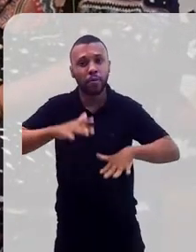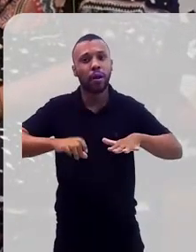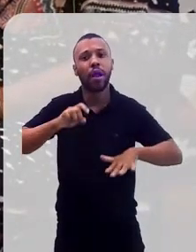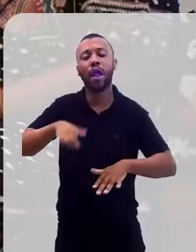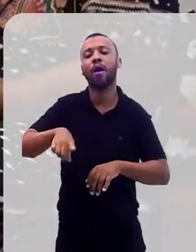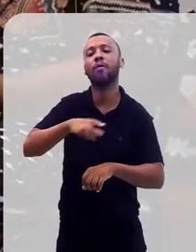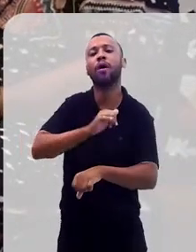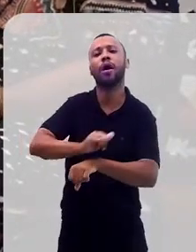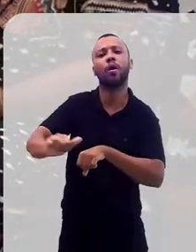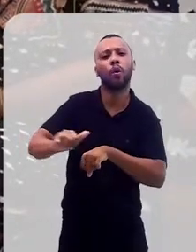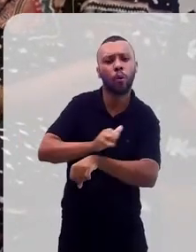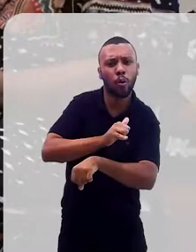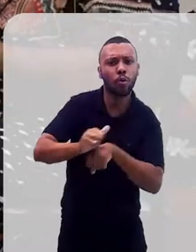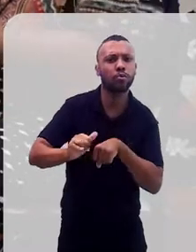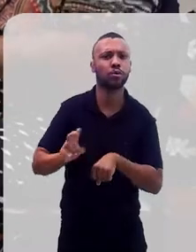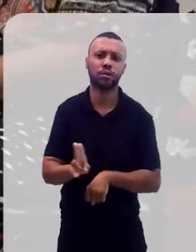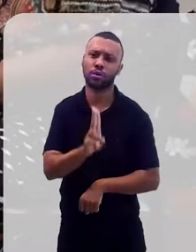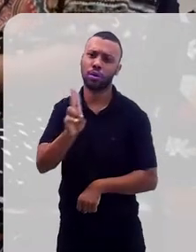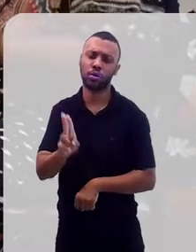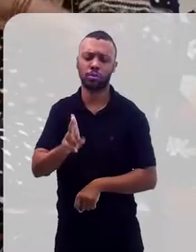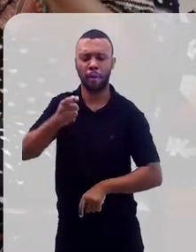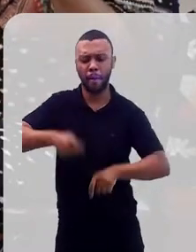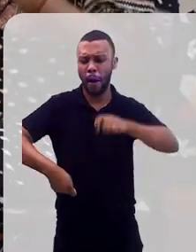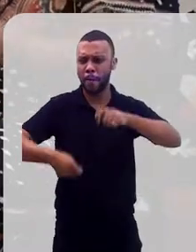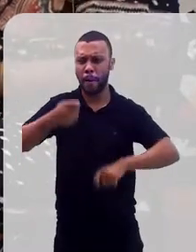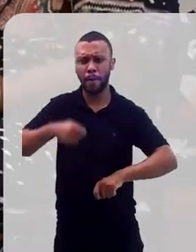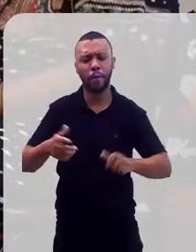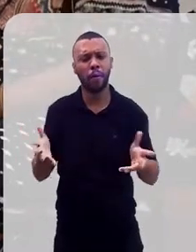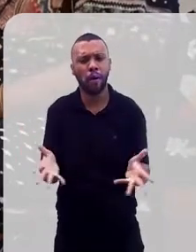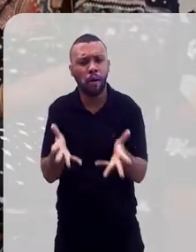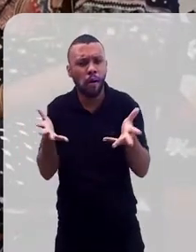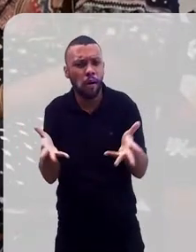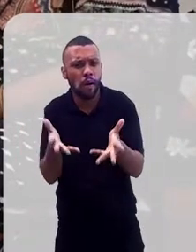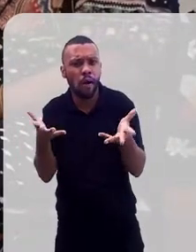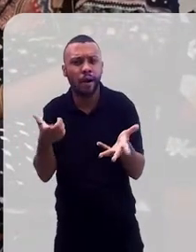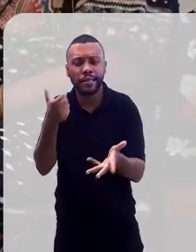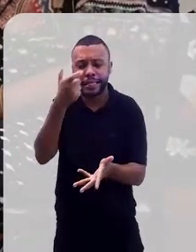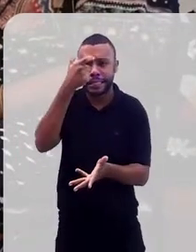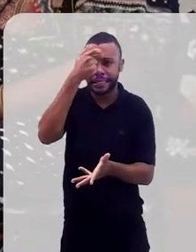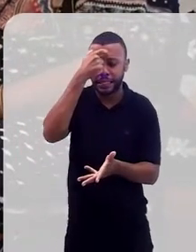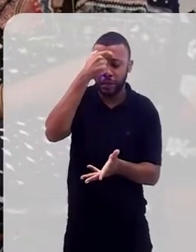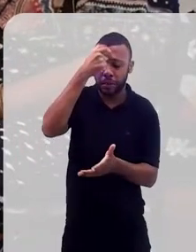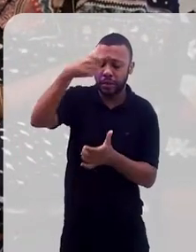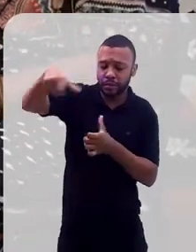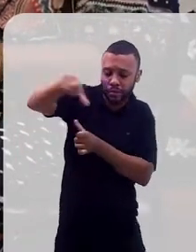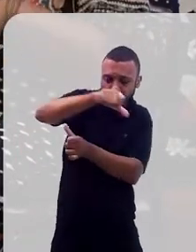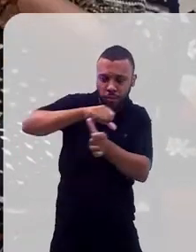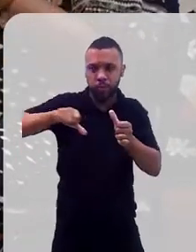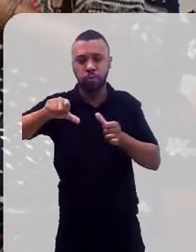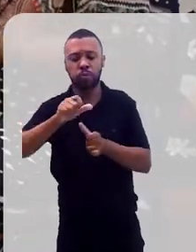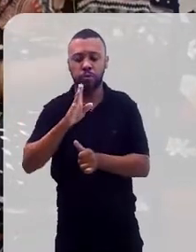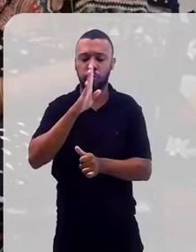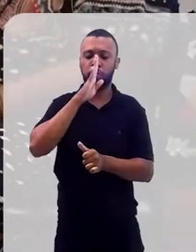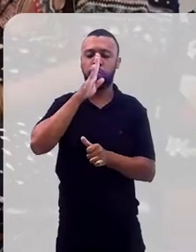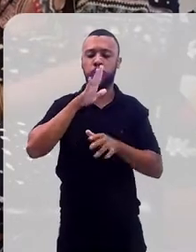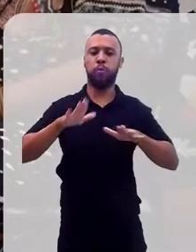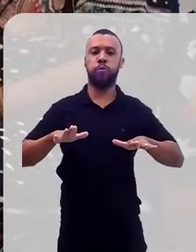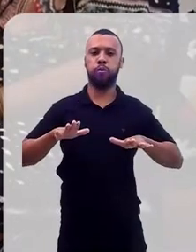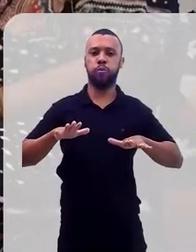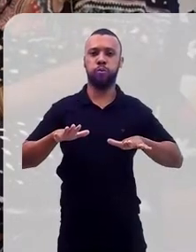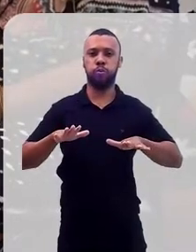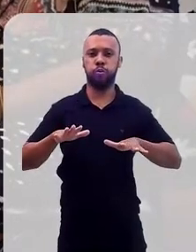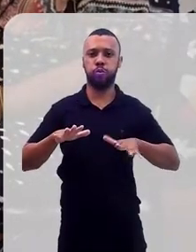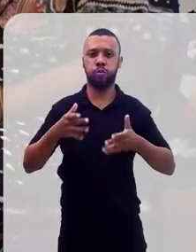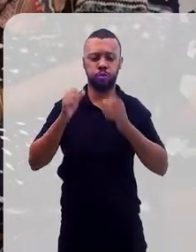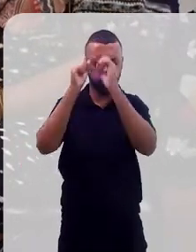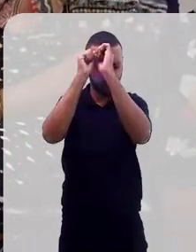esse veículo que eu uso para tocar e alterar a consciência, né? Perfeito. Sair Já desse que você não estado. usa as